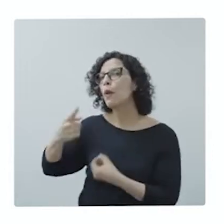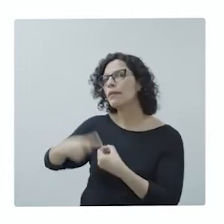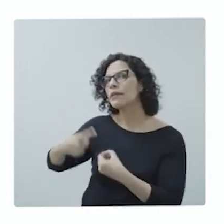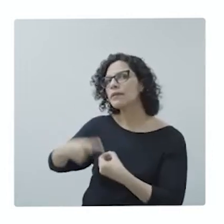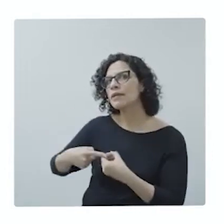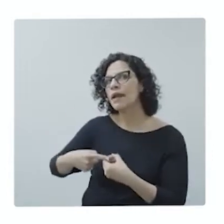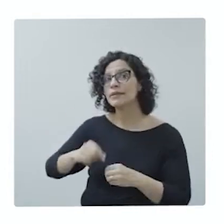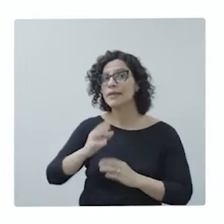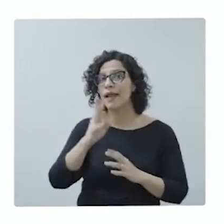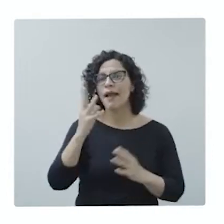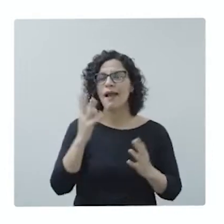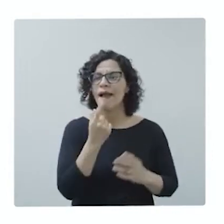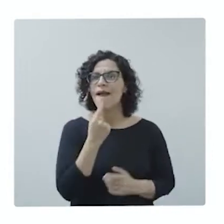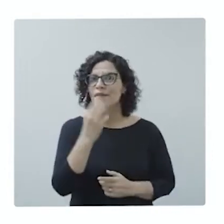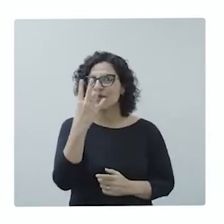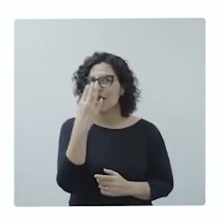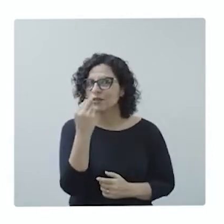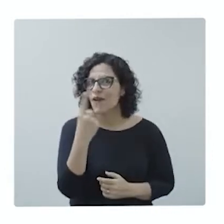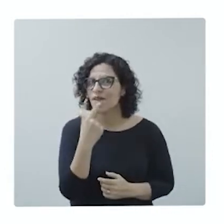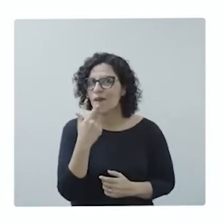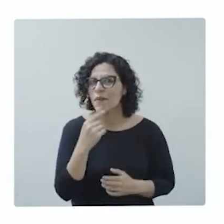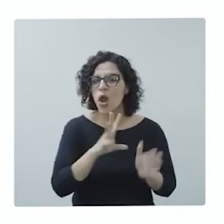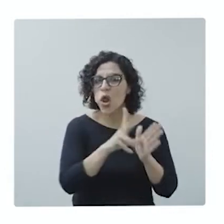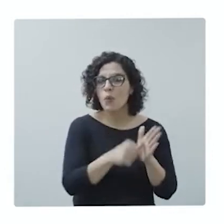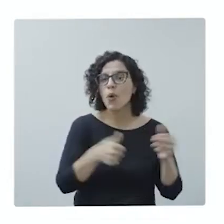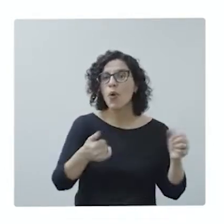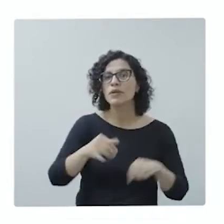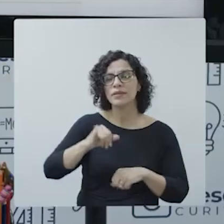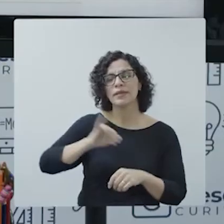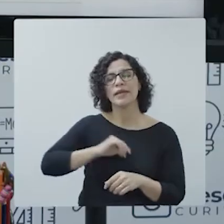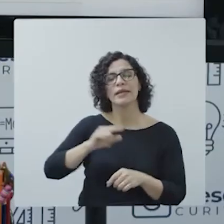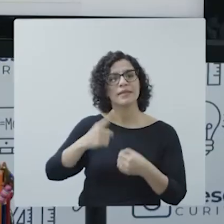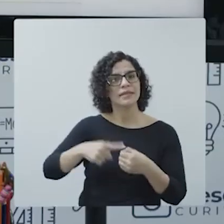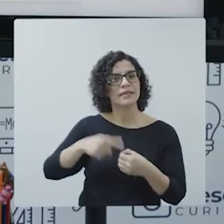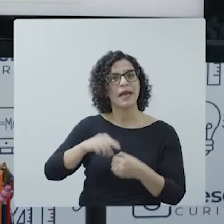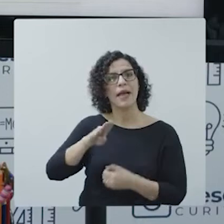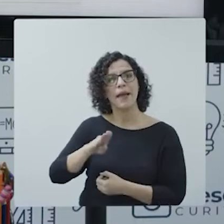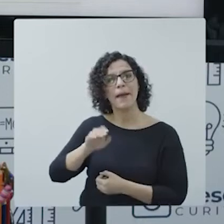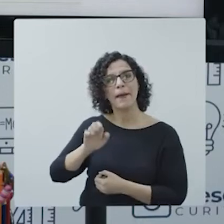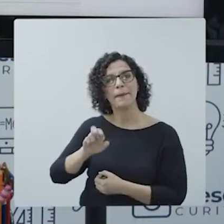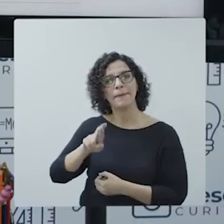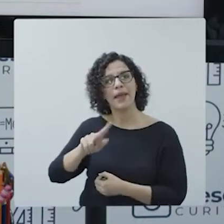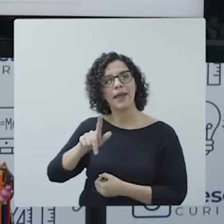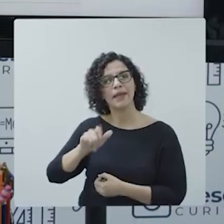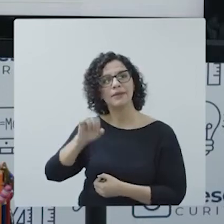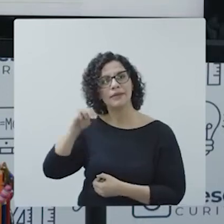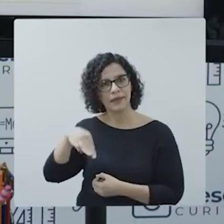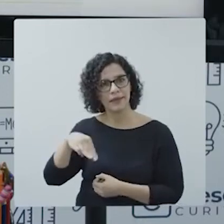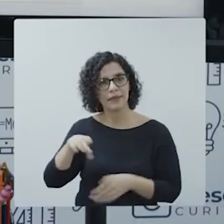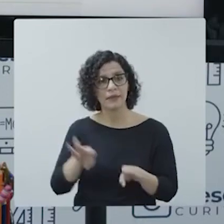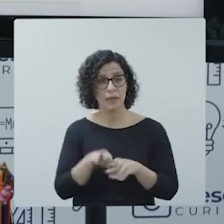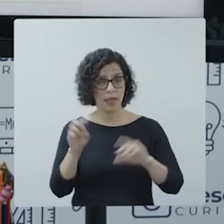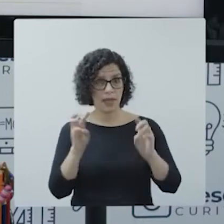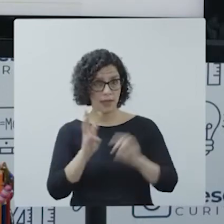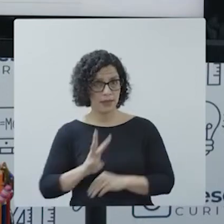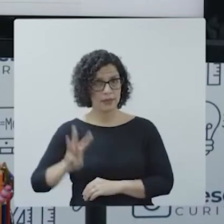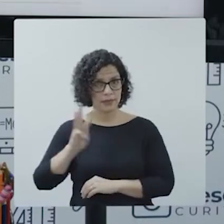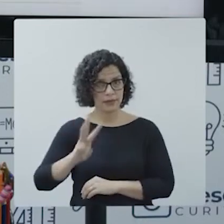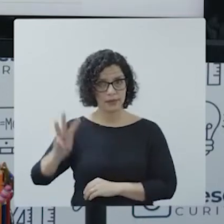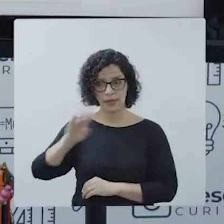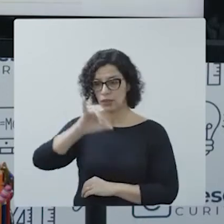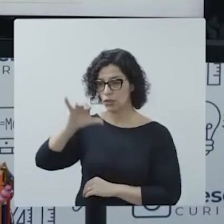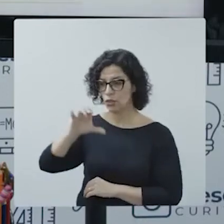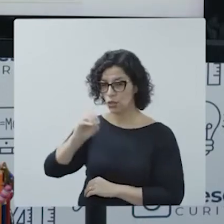da cidade que ela roubou os calçados? Em Berlim, que é uma cidade da Alemanha. Então, esse site,